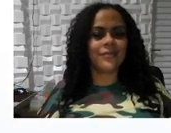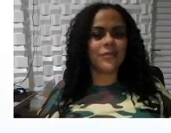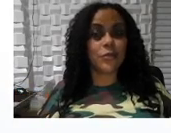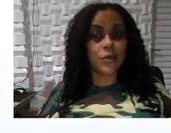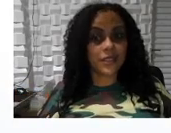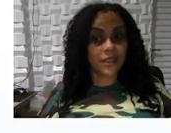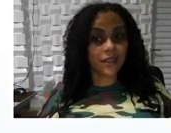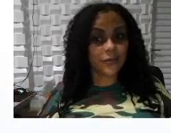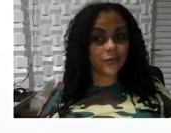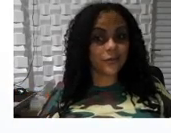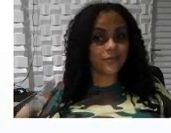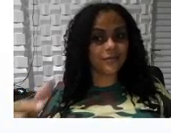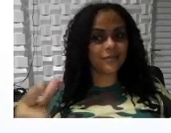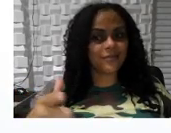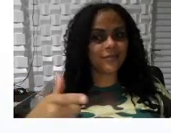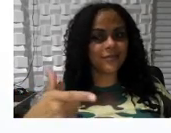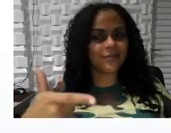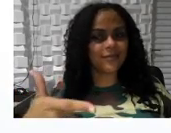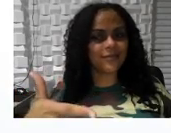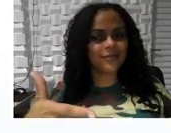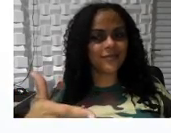2 anos?